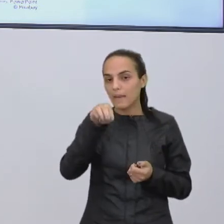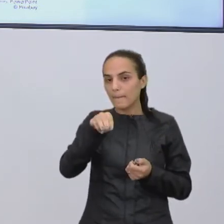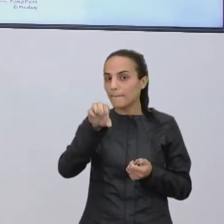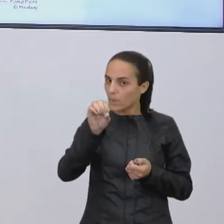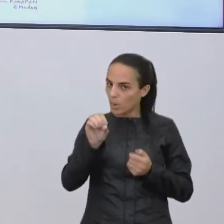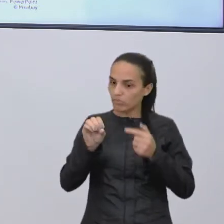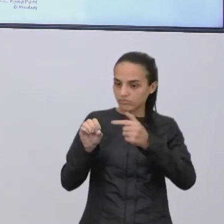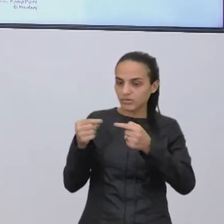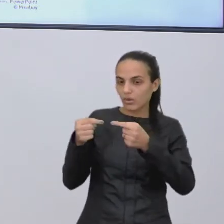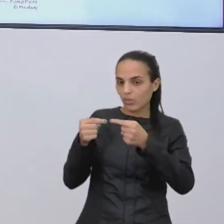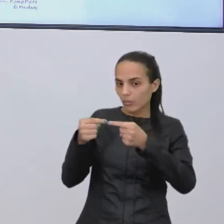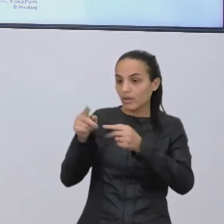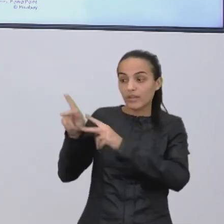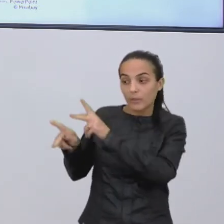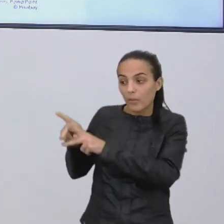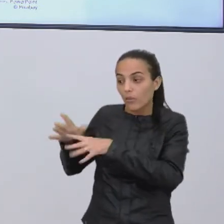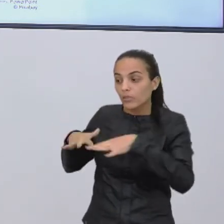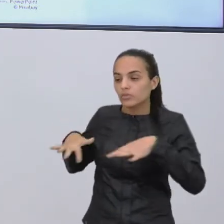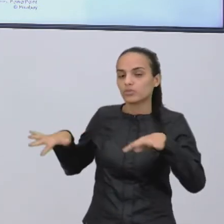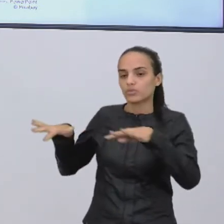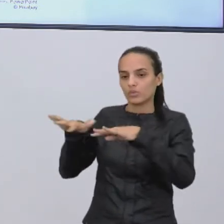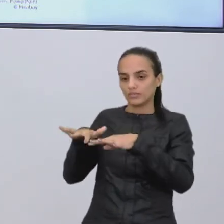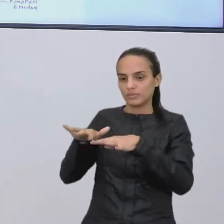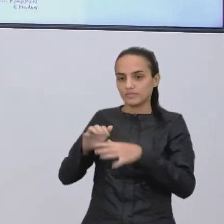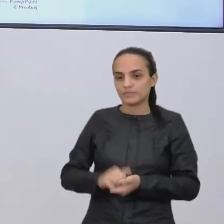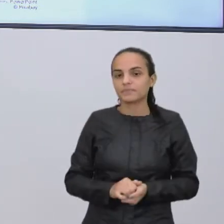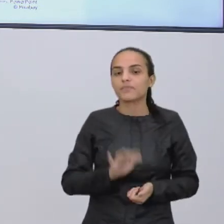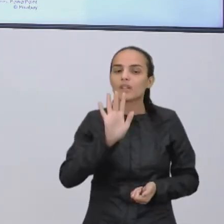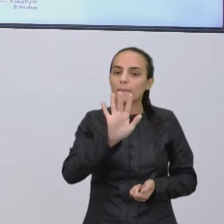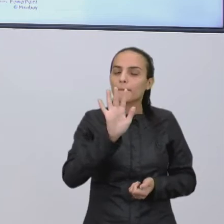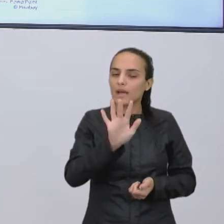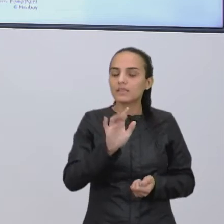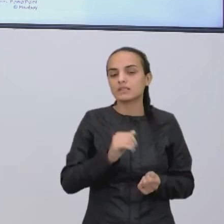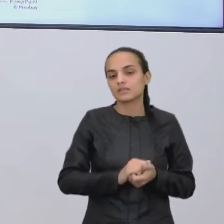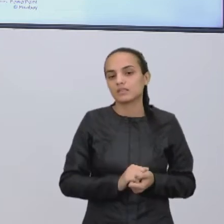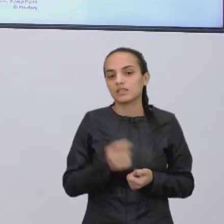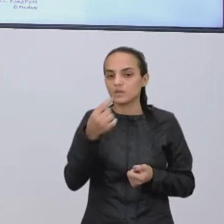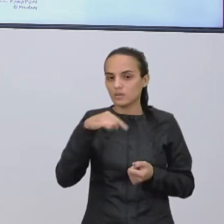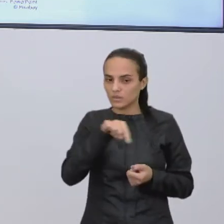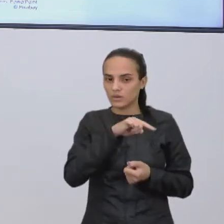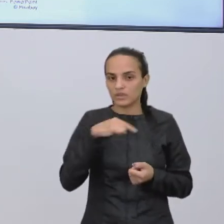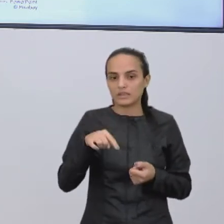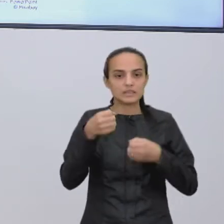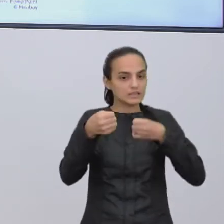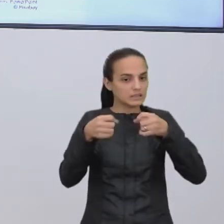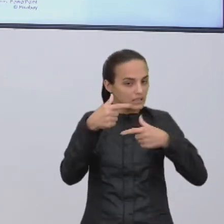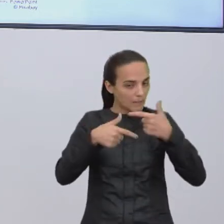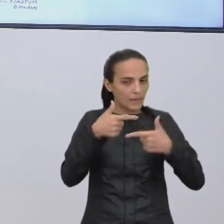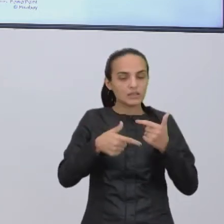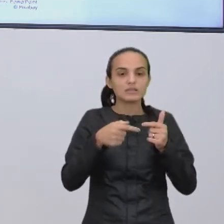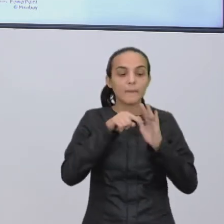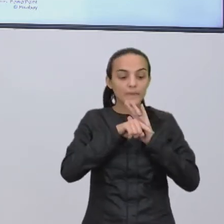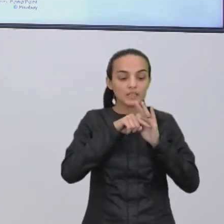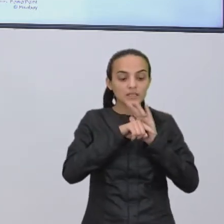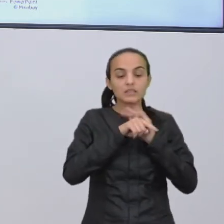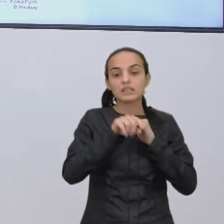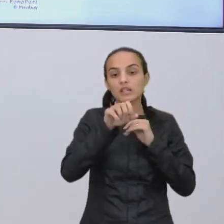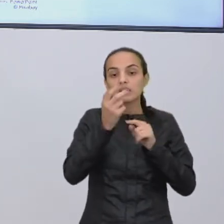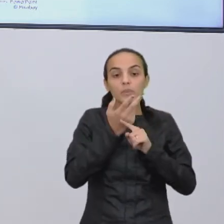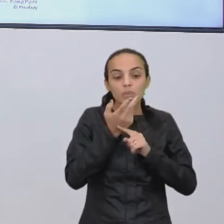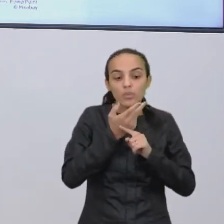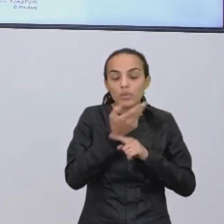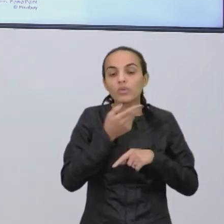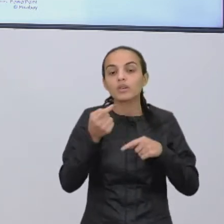não é isso? Então, do povo aí, tudo bem? Então, o que acontece? Quando a gente está trabalhando aí com a pesquisa censitária, ela